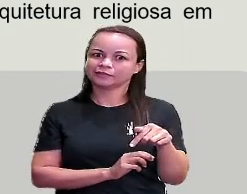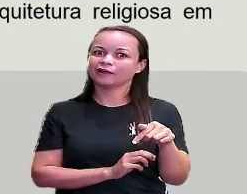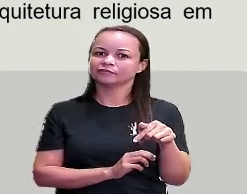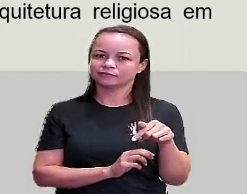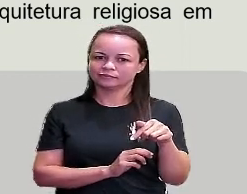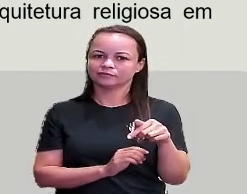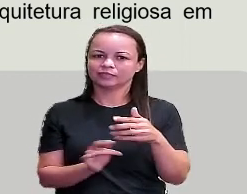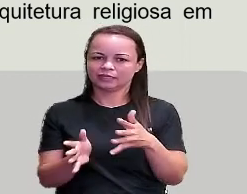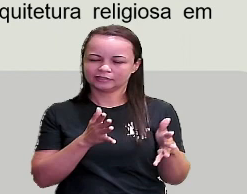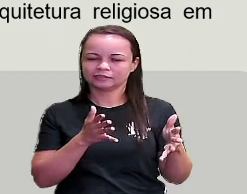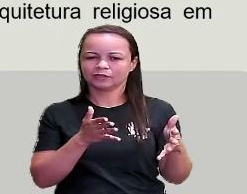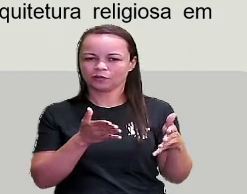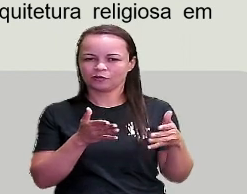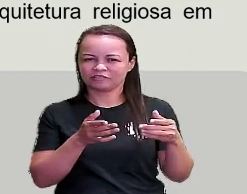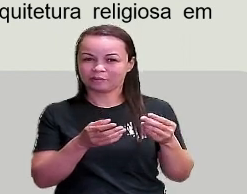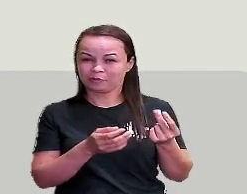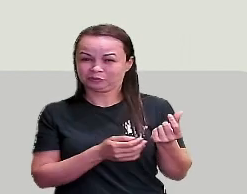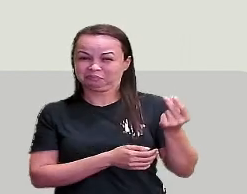tempo já tem.